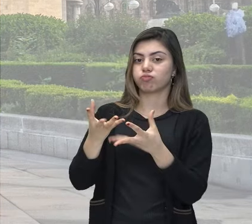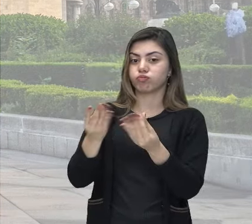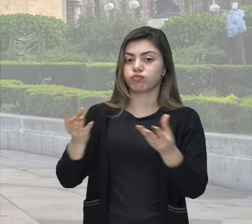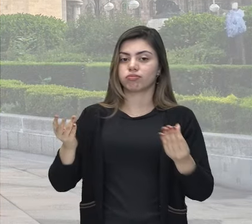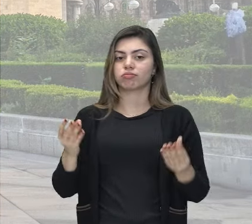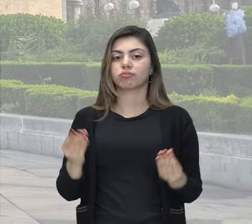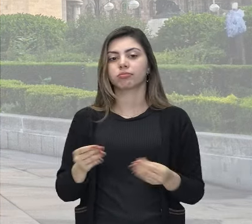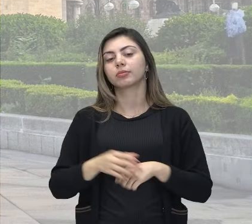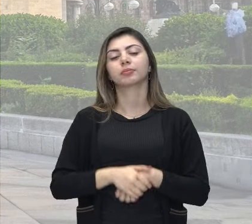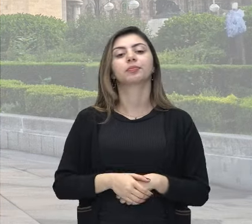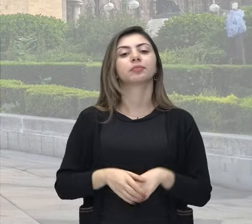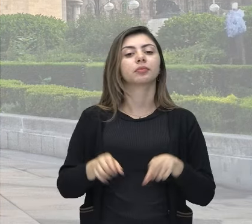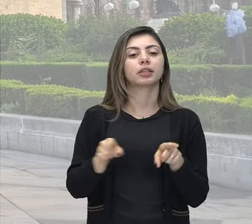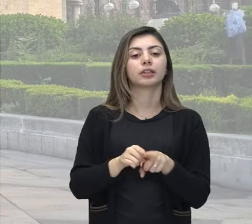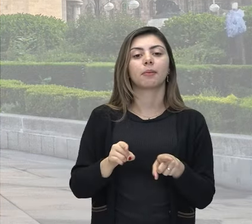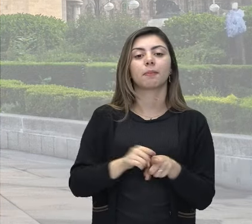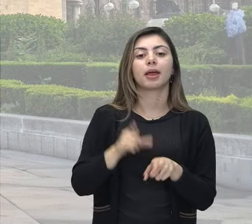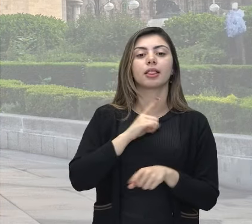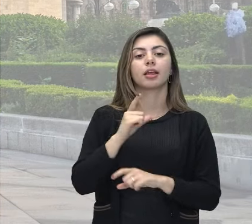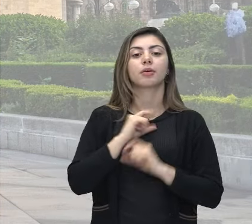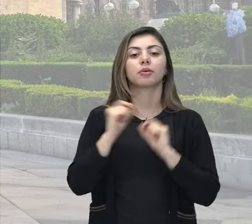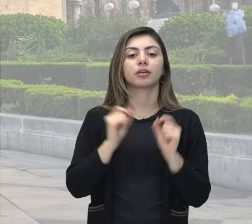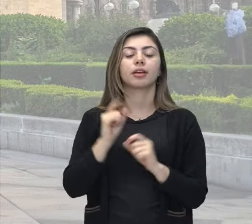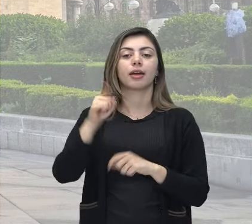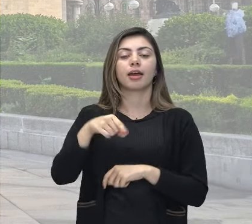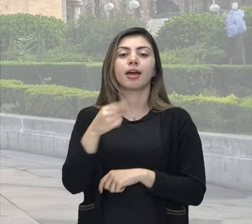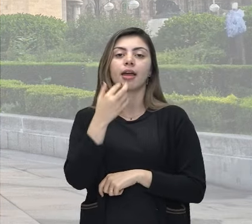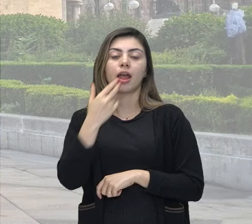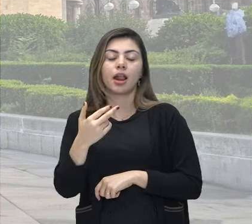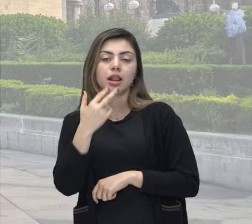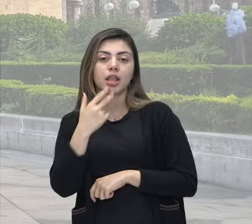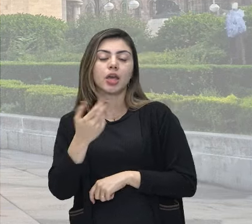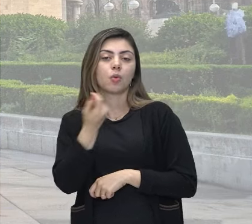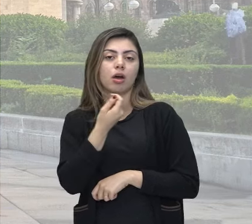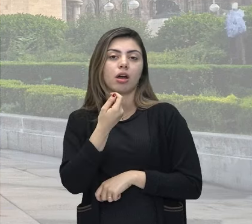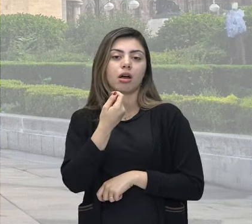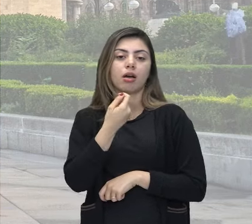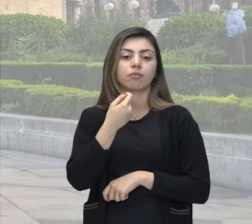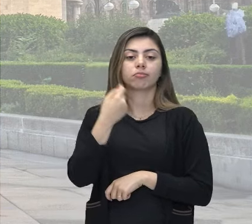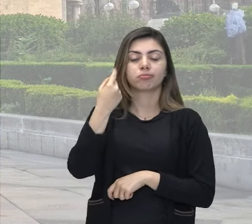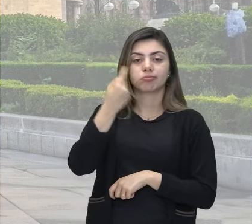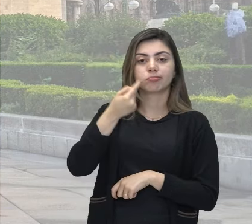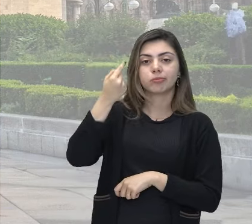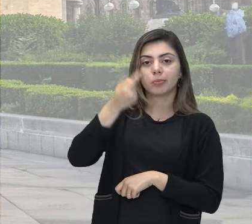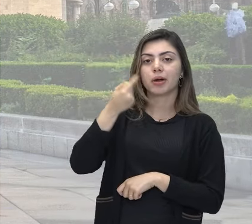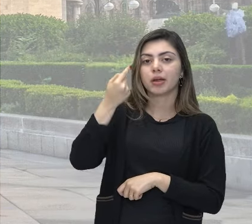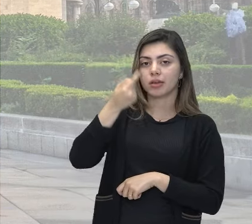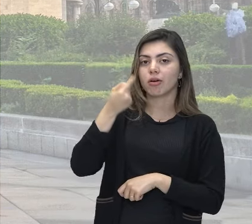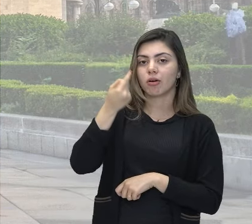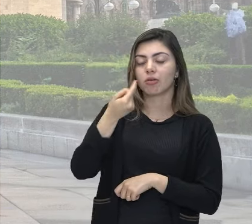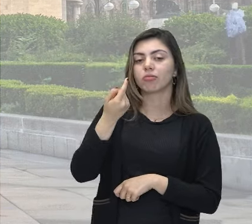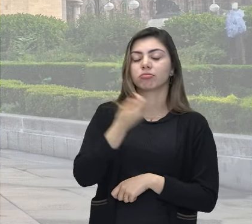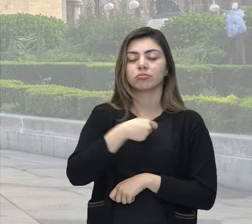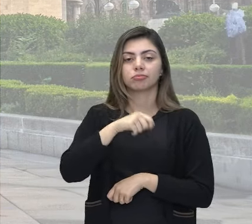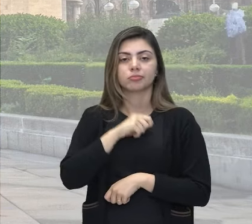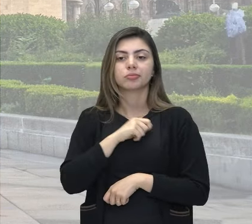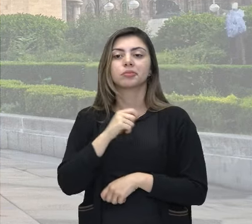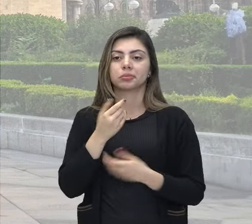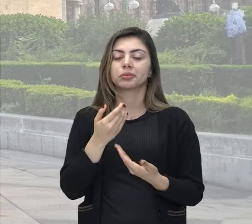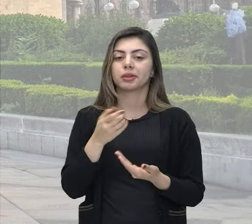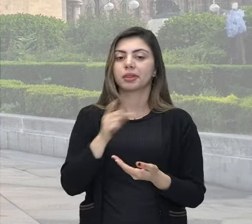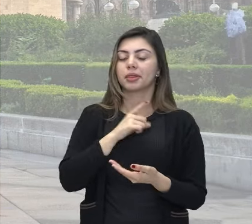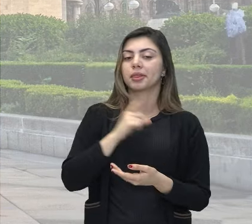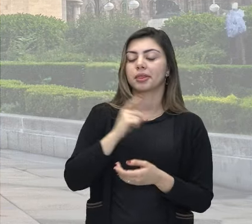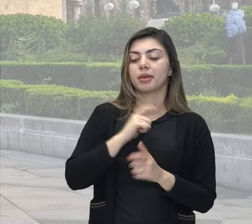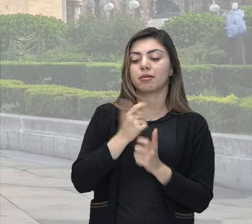entre as nações de língua espanhola, porque o México teve aí a sua colonização principal